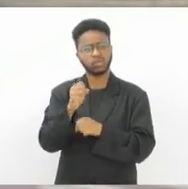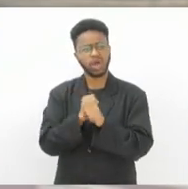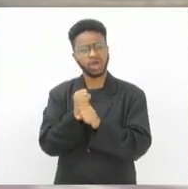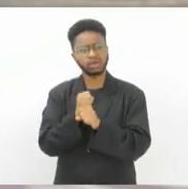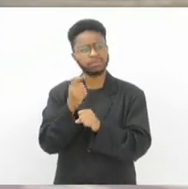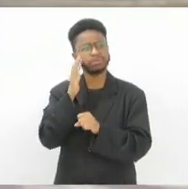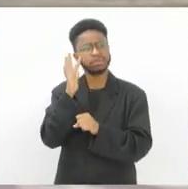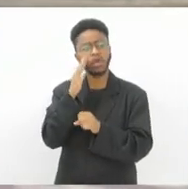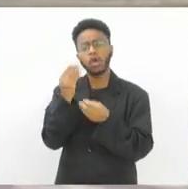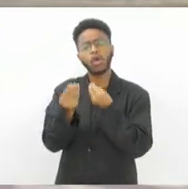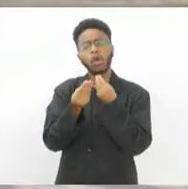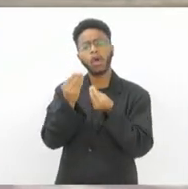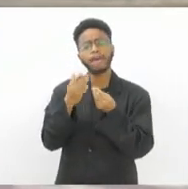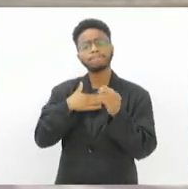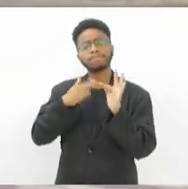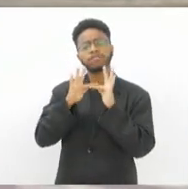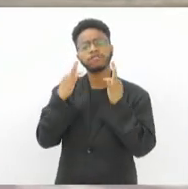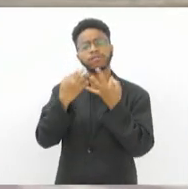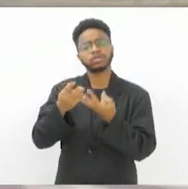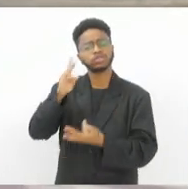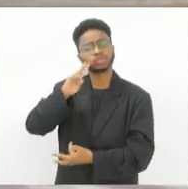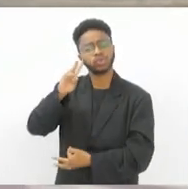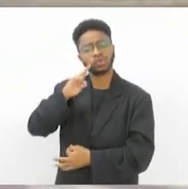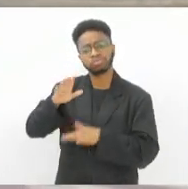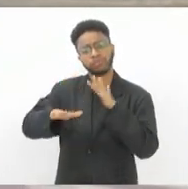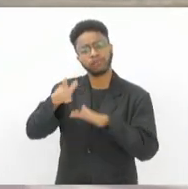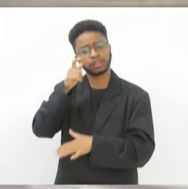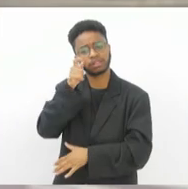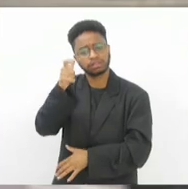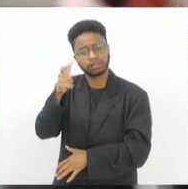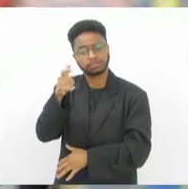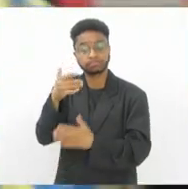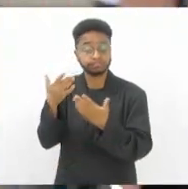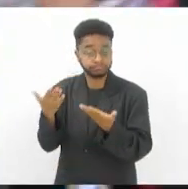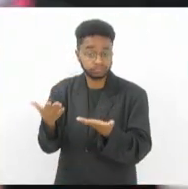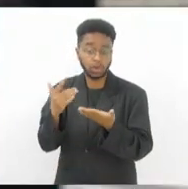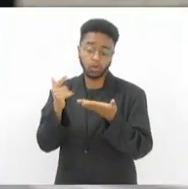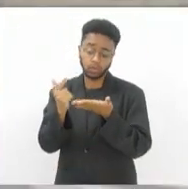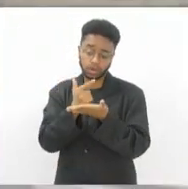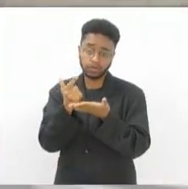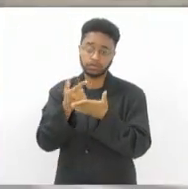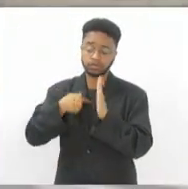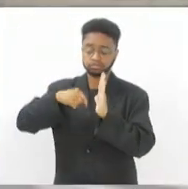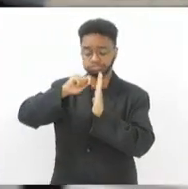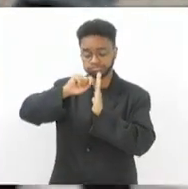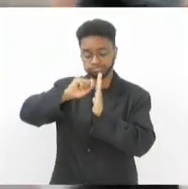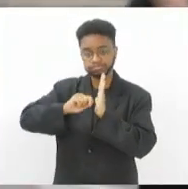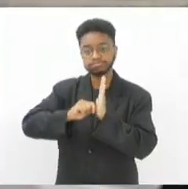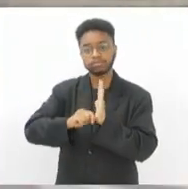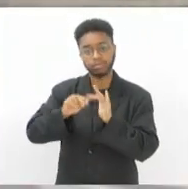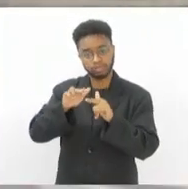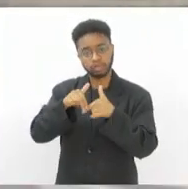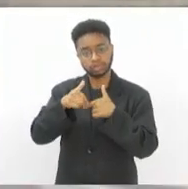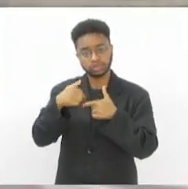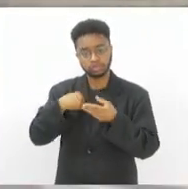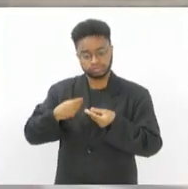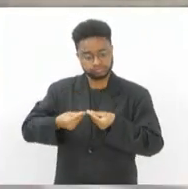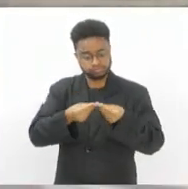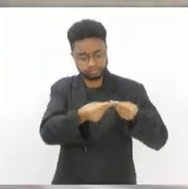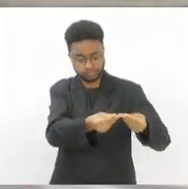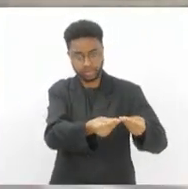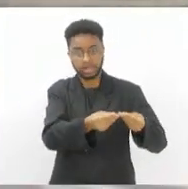história da minha família? Deve ser uma coisa interessante. Então o livro foi escrito para ela, quando